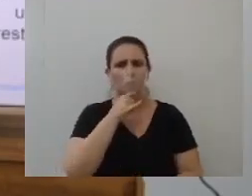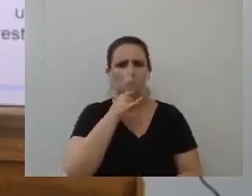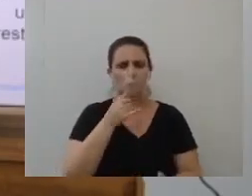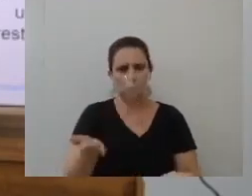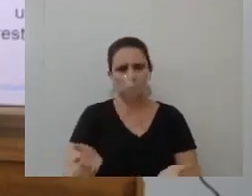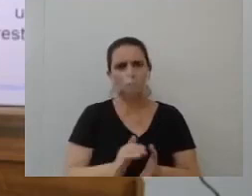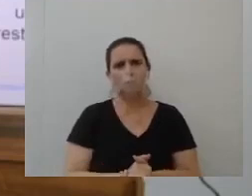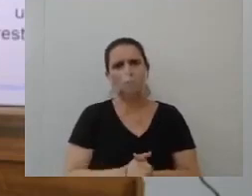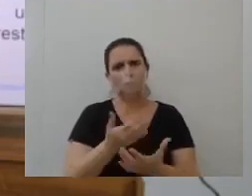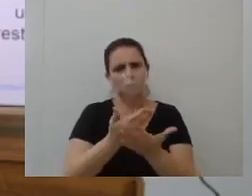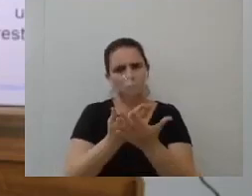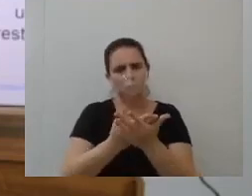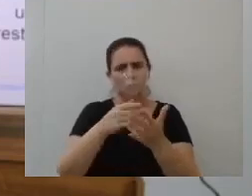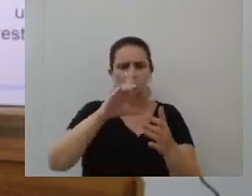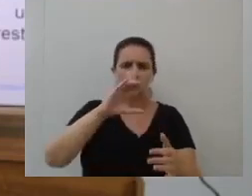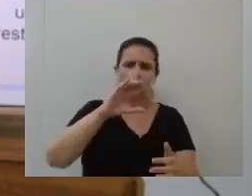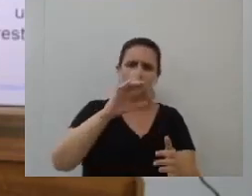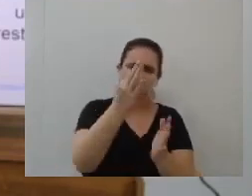esse tipo de estudo